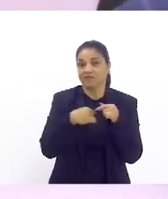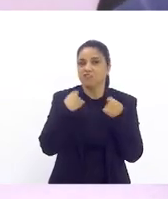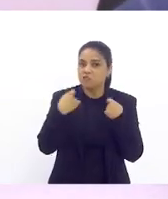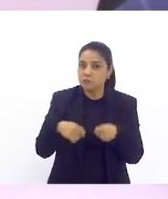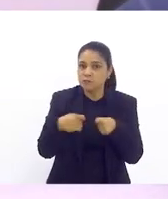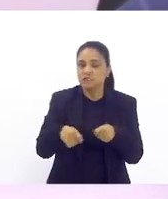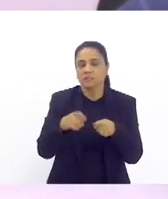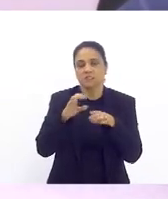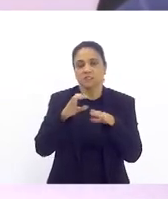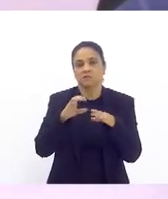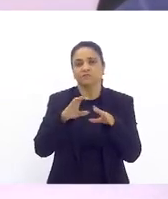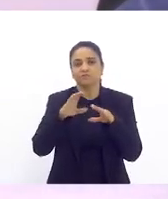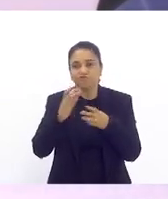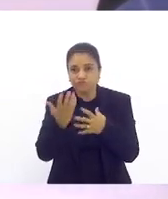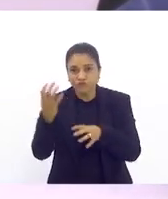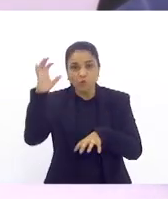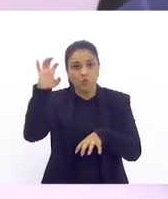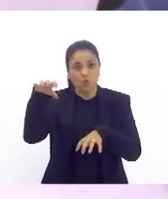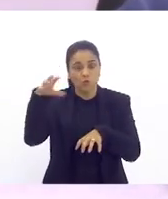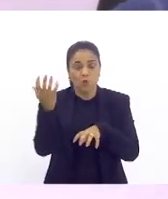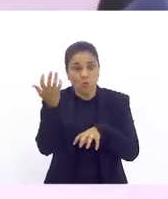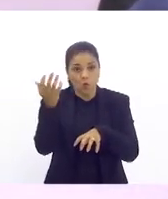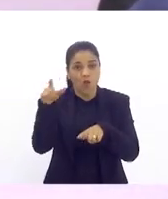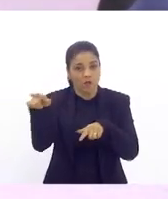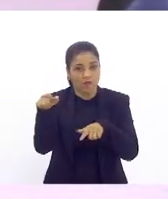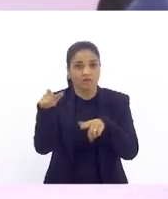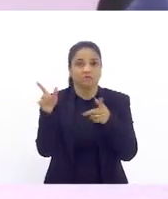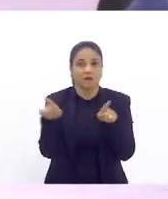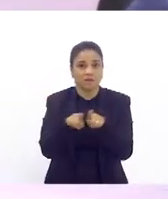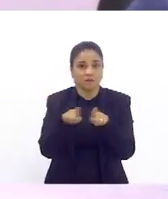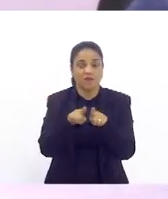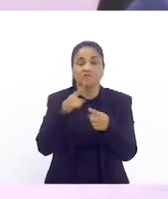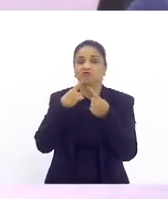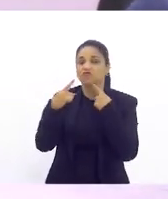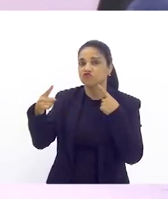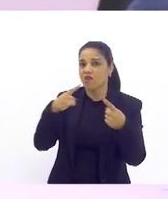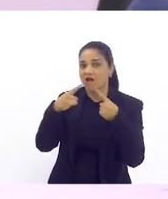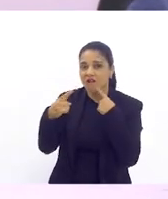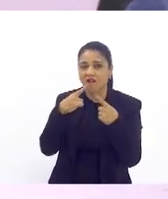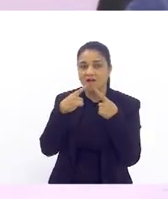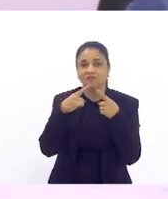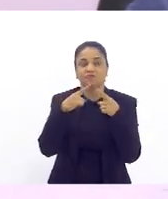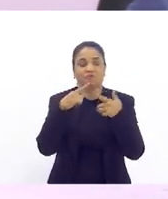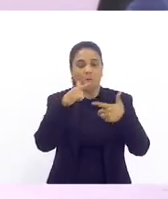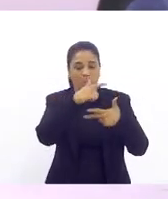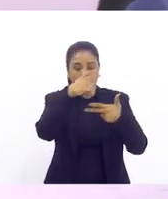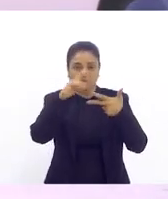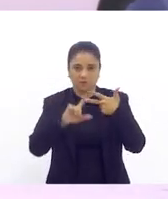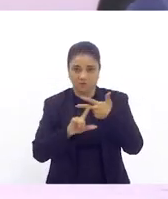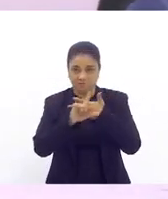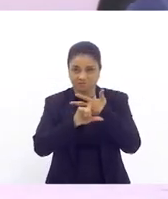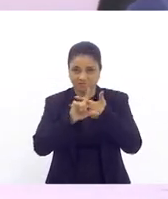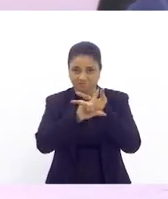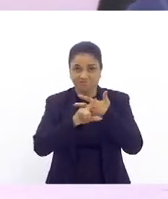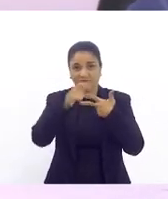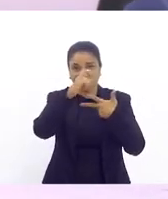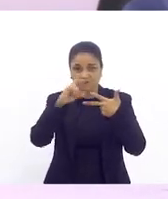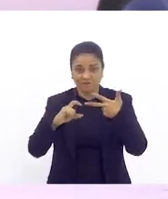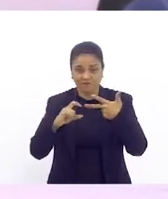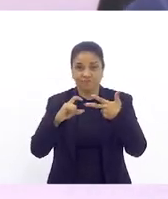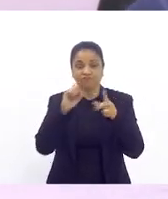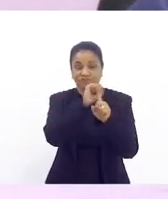o congresso a gente teve um acúmulo coletivo diálogo entre poder executivo legislativo sociedade civil